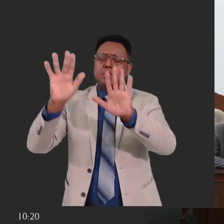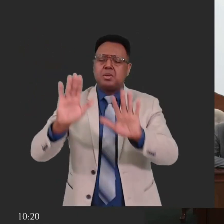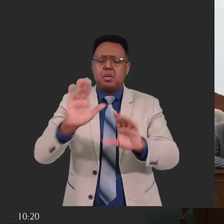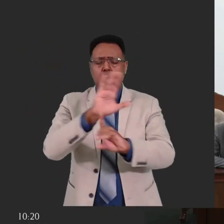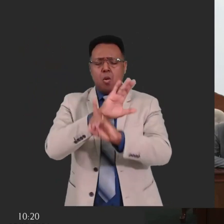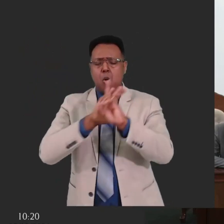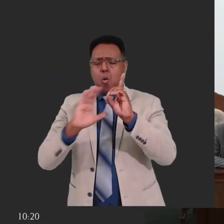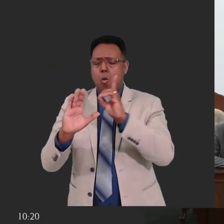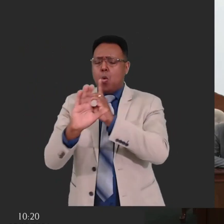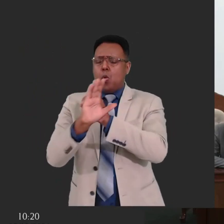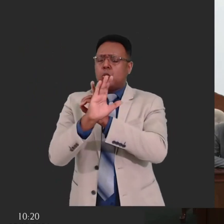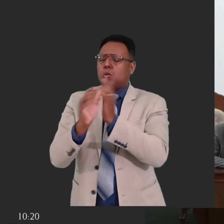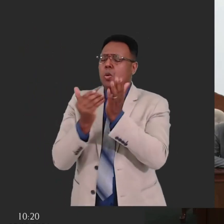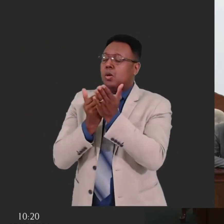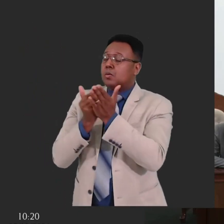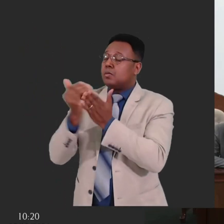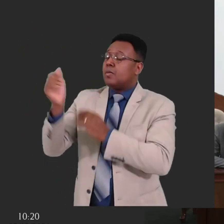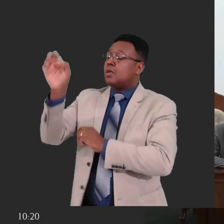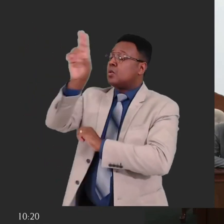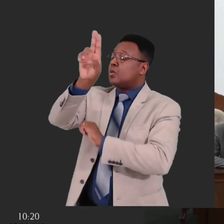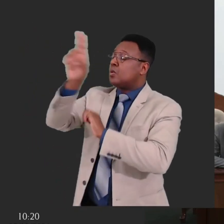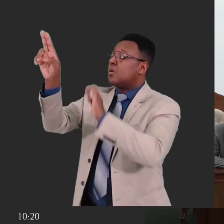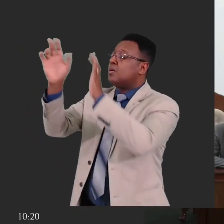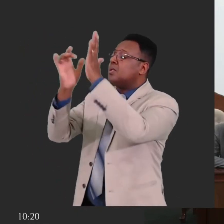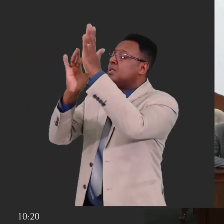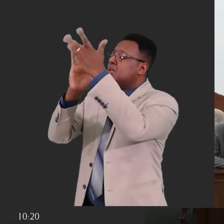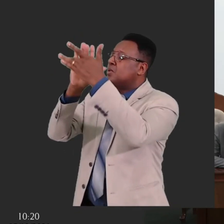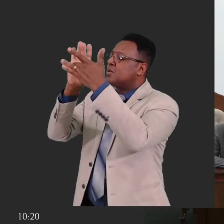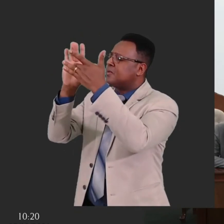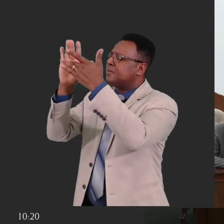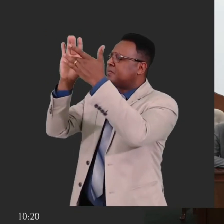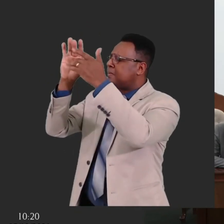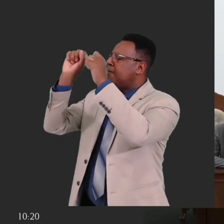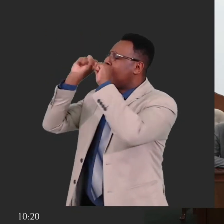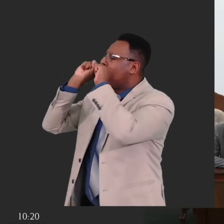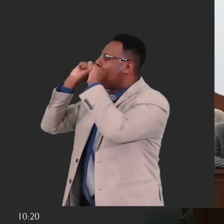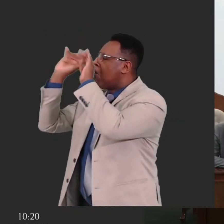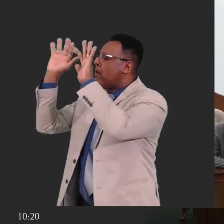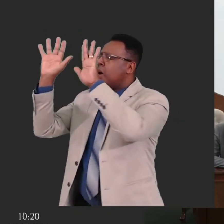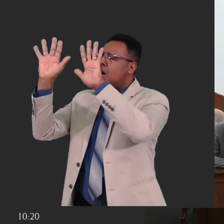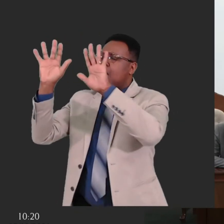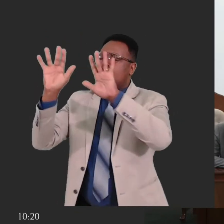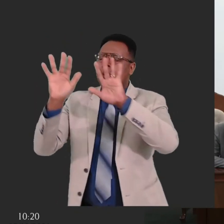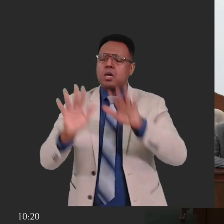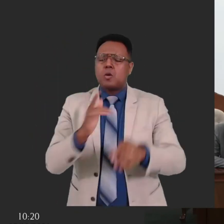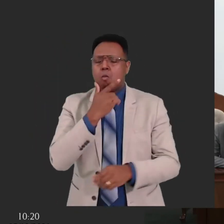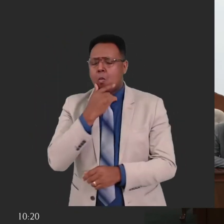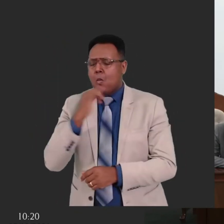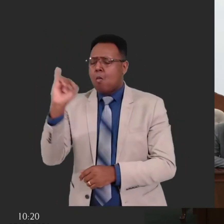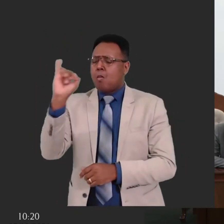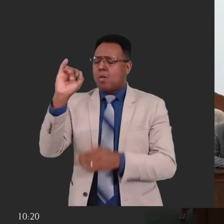aberto no nome do Senhor Jesus. Abençoa teu servo na presidência, continua abençoando,